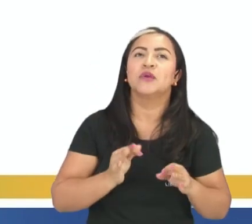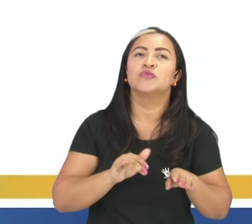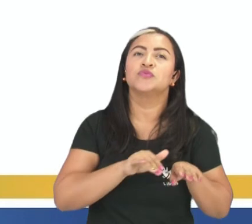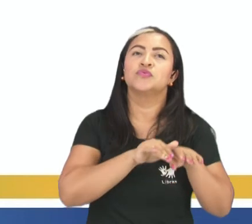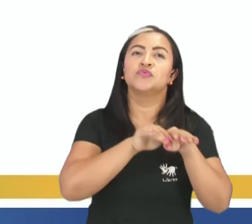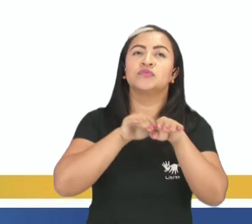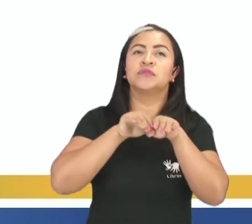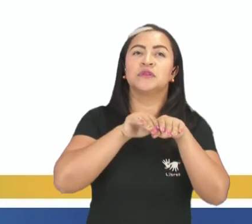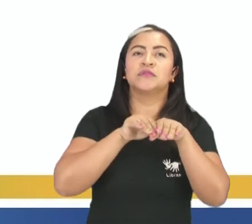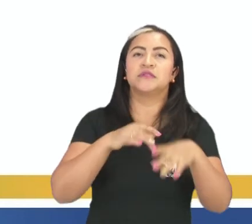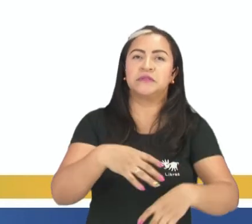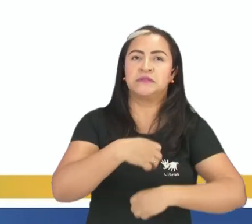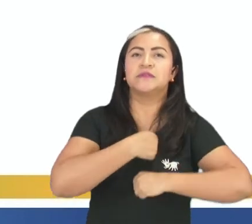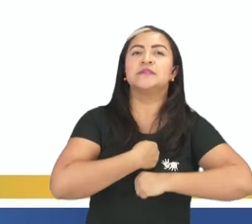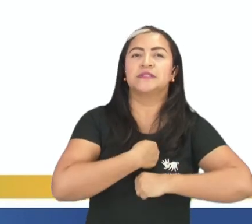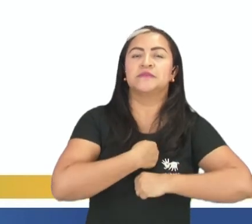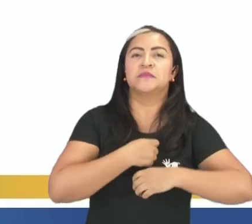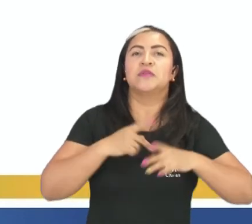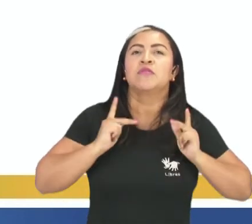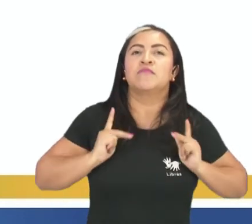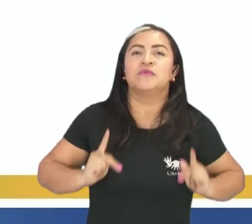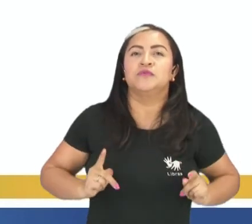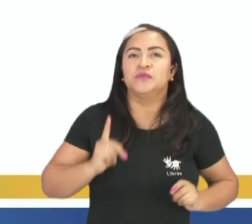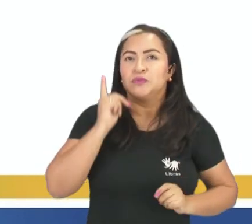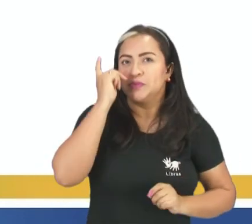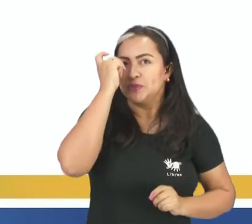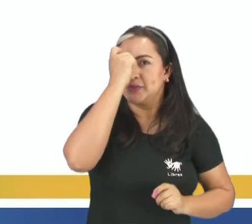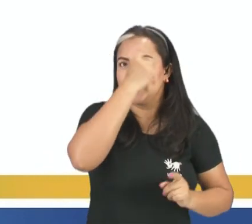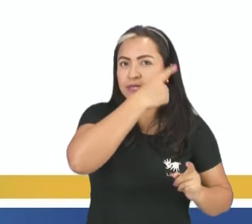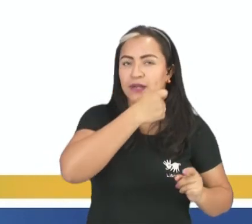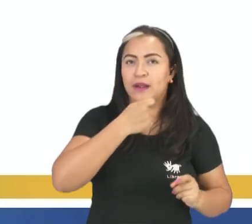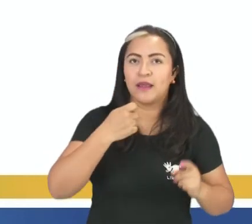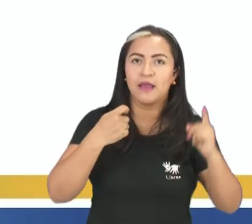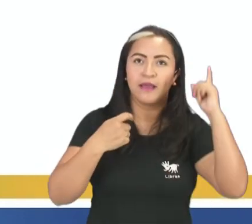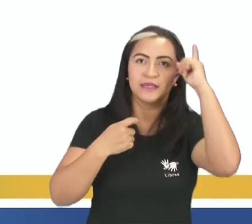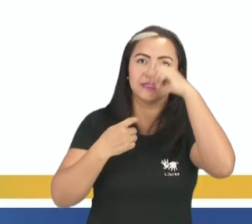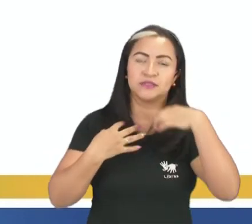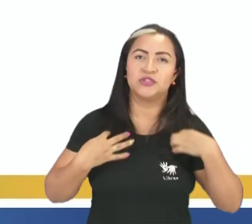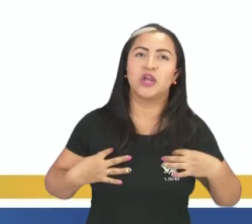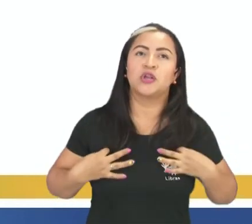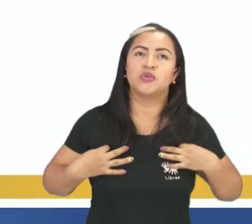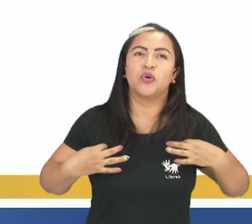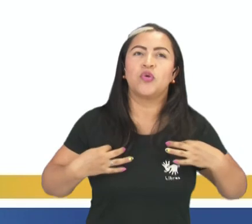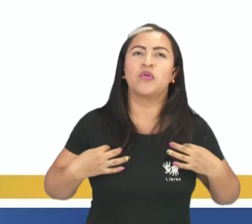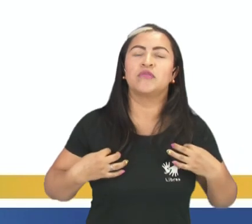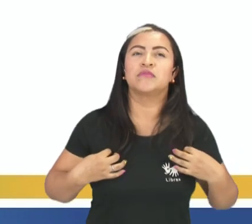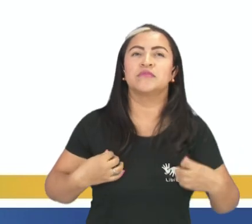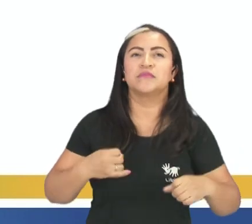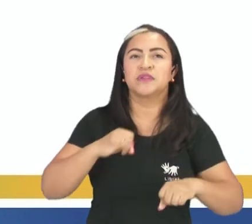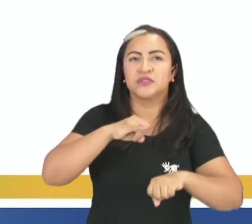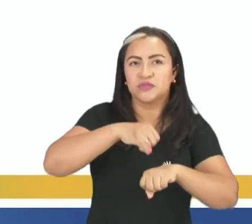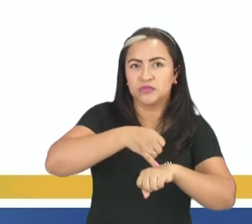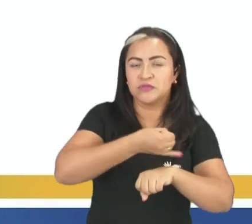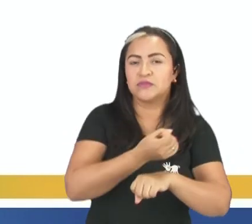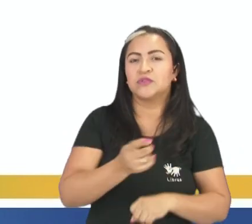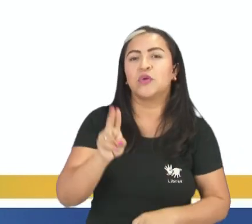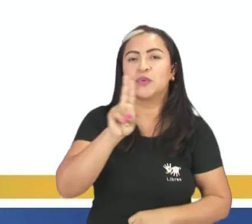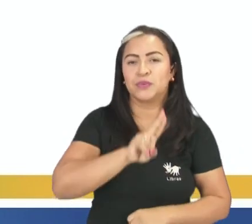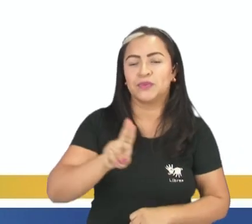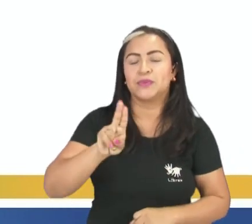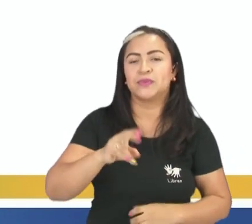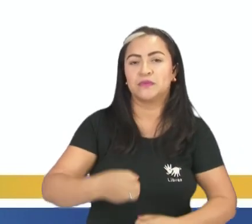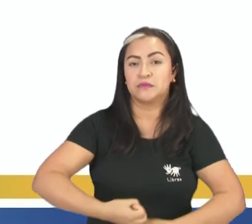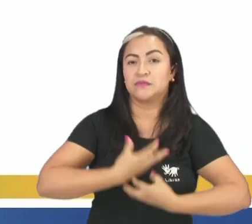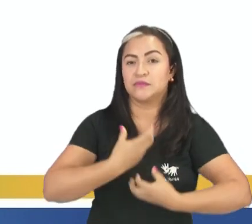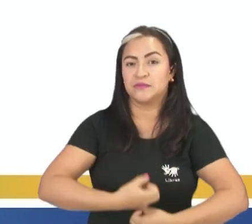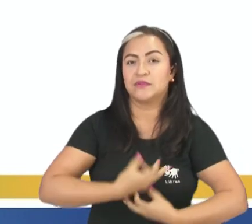equilíbrio, evidenciados pela postura, expressão e vestimenta da moça e os adjetivos usados no poema, que esses adjetivos